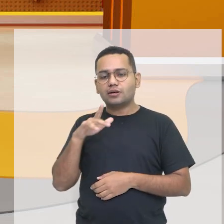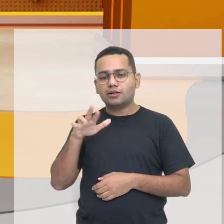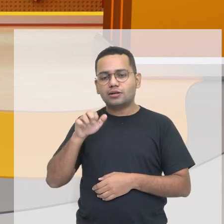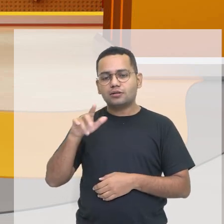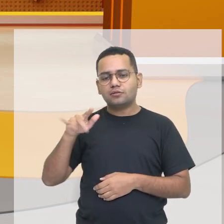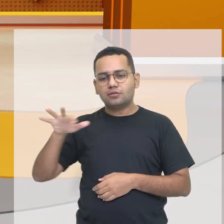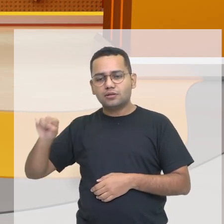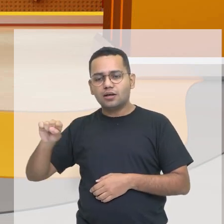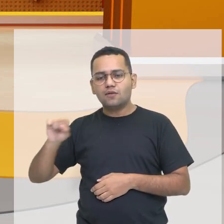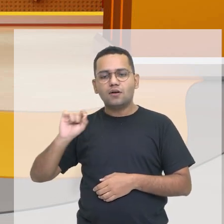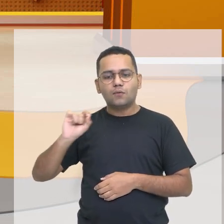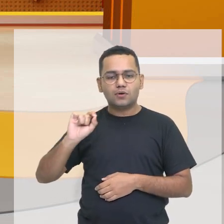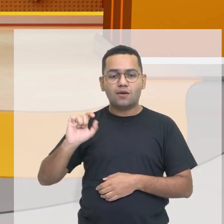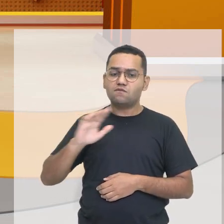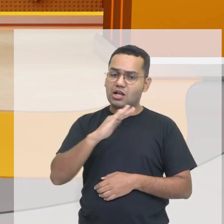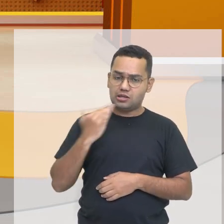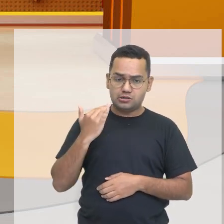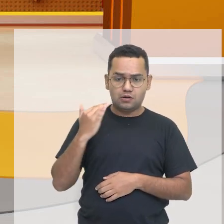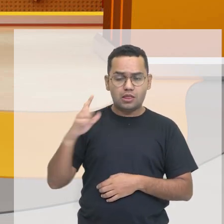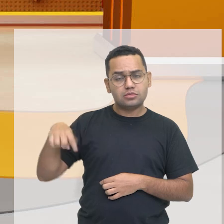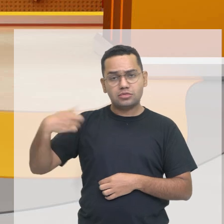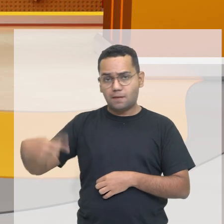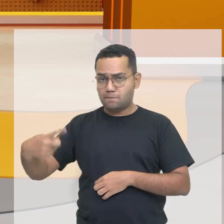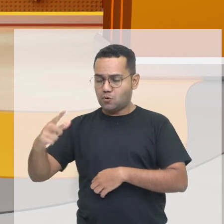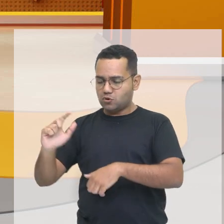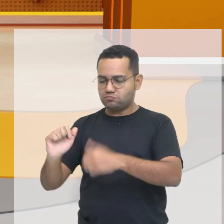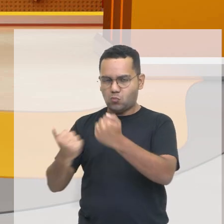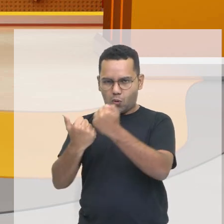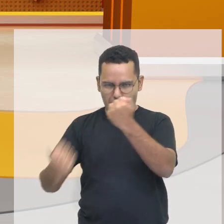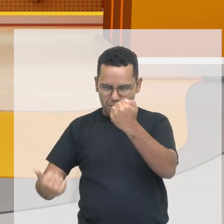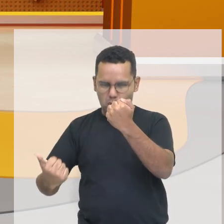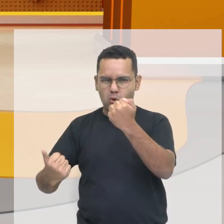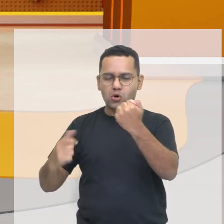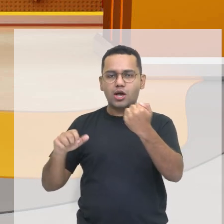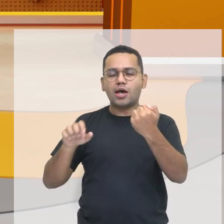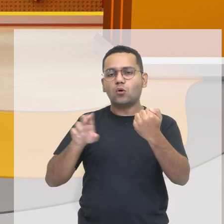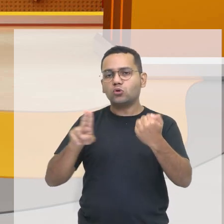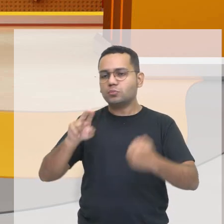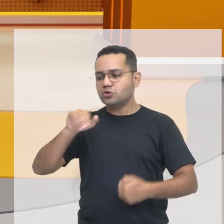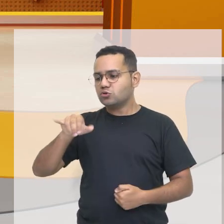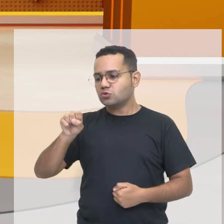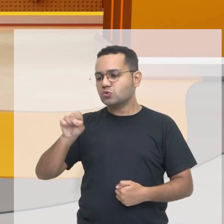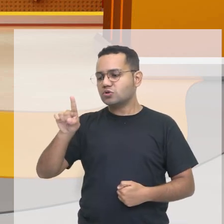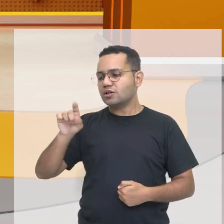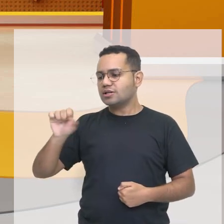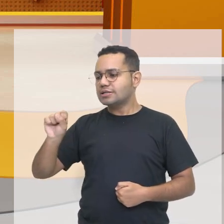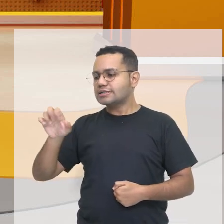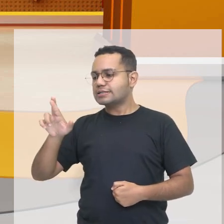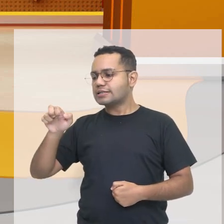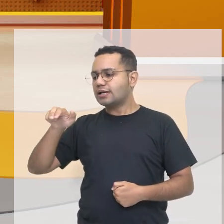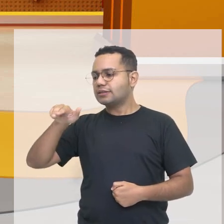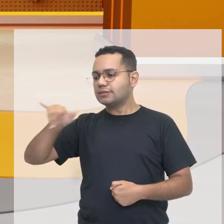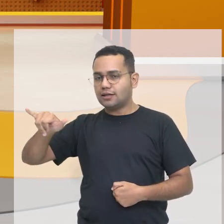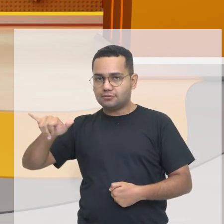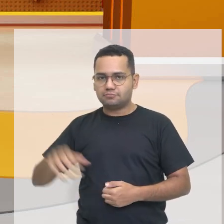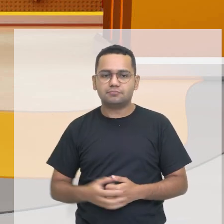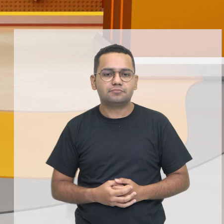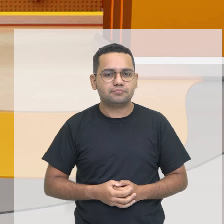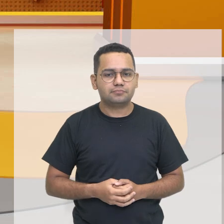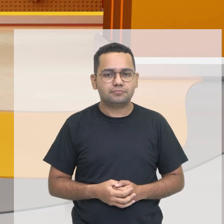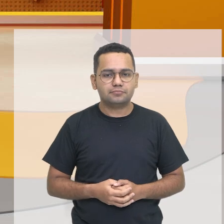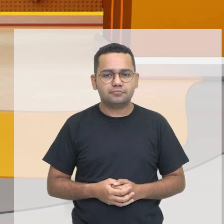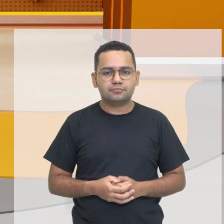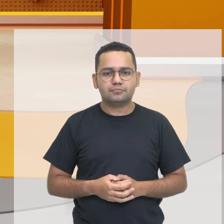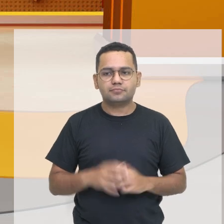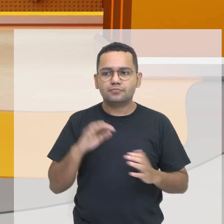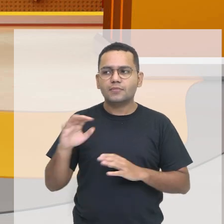ser José Sarney, que era o vice-presidente do Tancredo Neves. Então, vamos observar que, a partir do